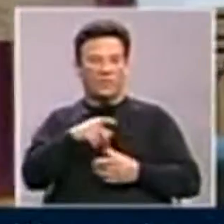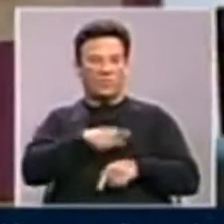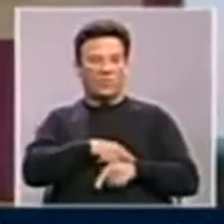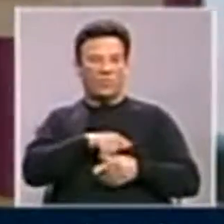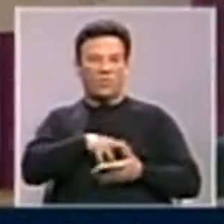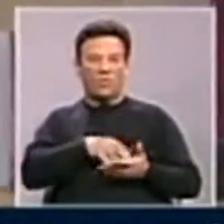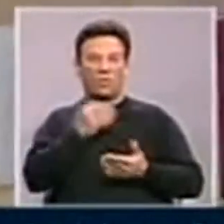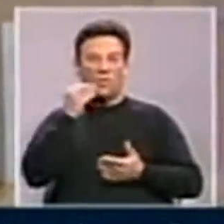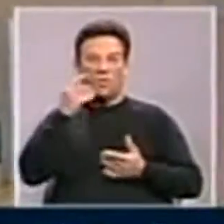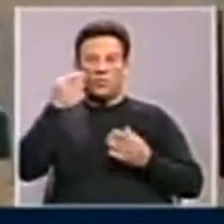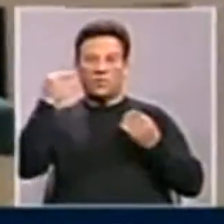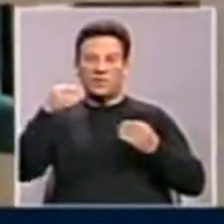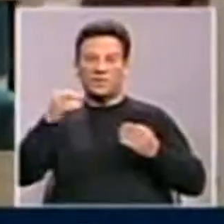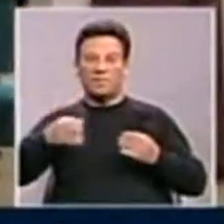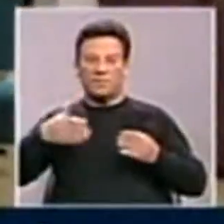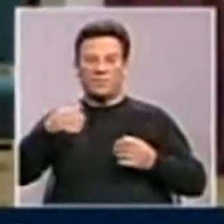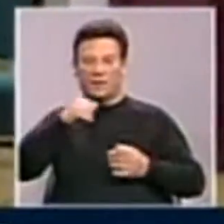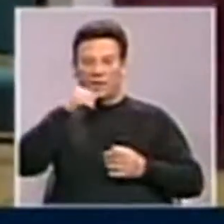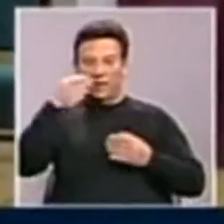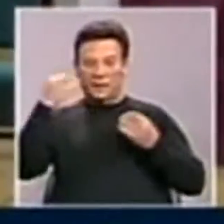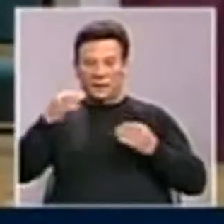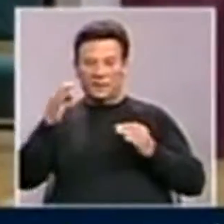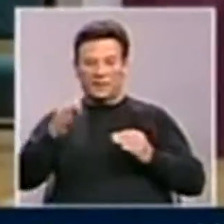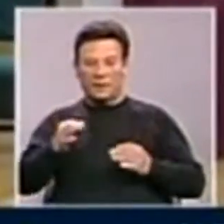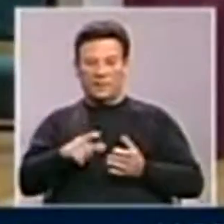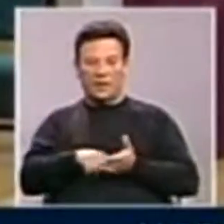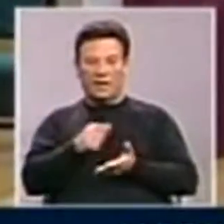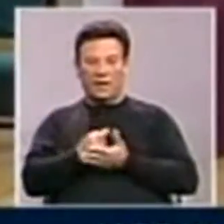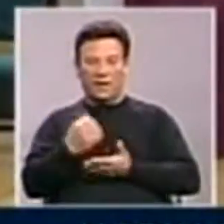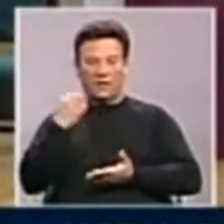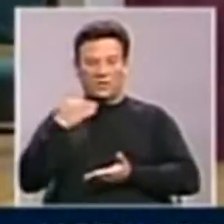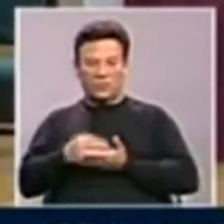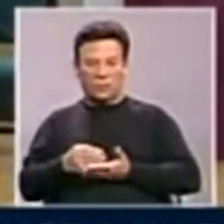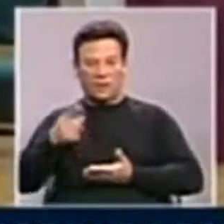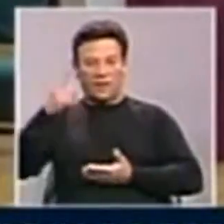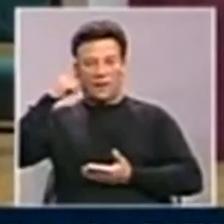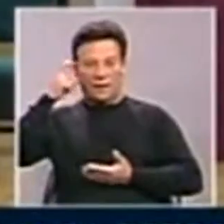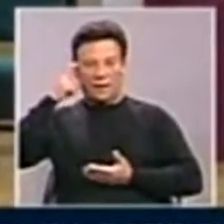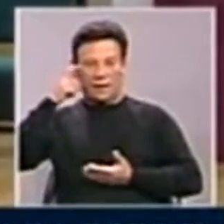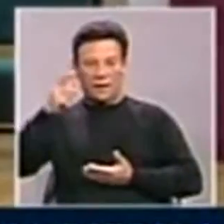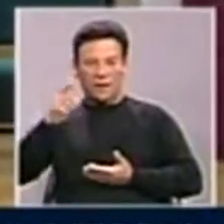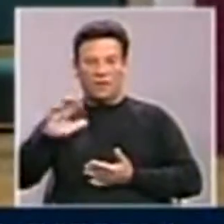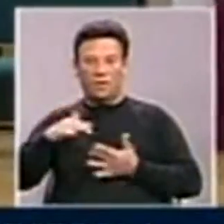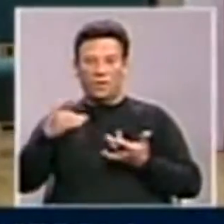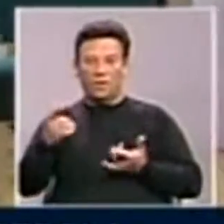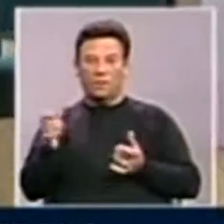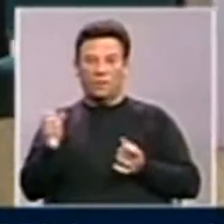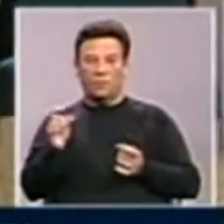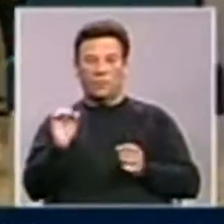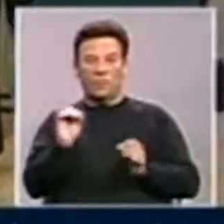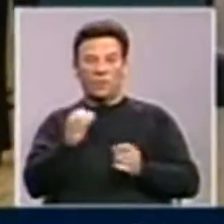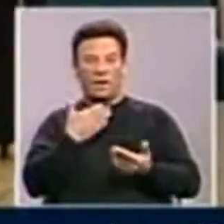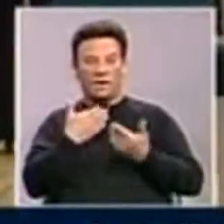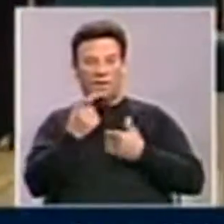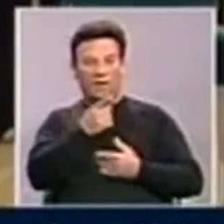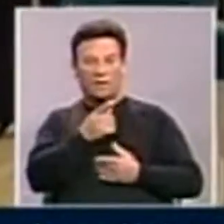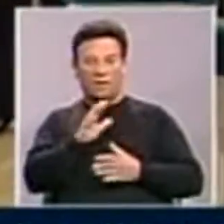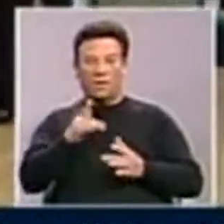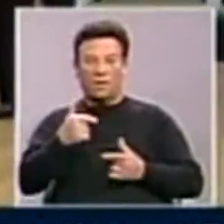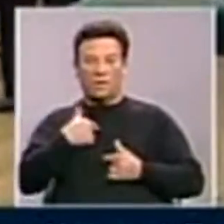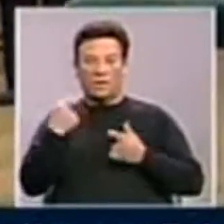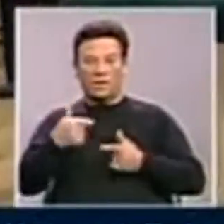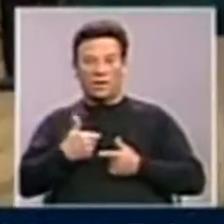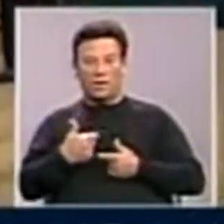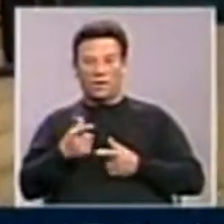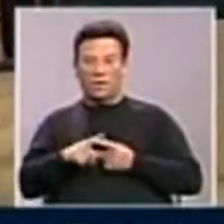os ensaios principais? Os ensaios são sempre à segunda e à quinta-feira, quando não há atuações. Quando nós